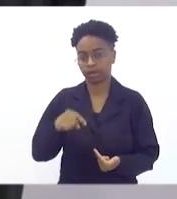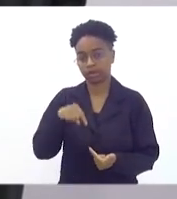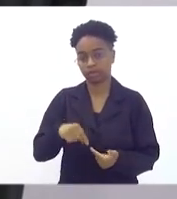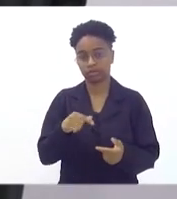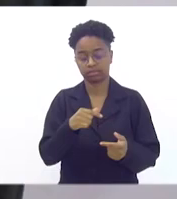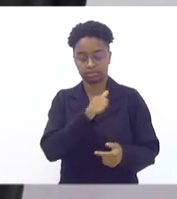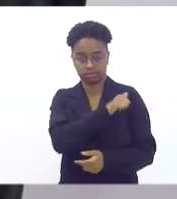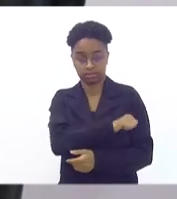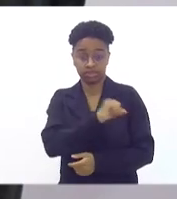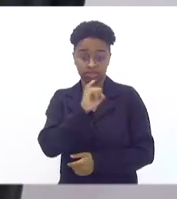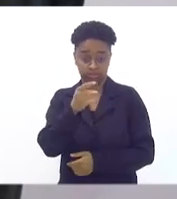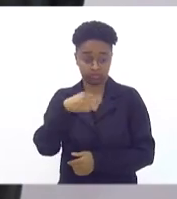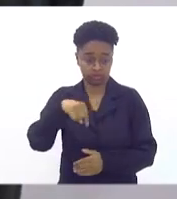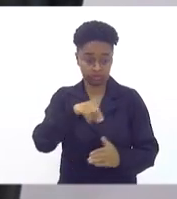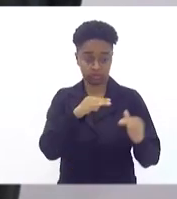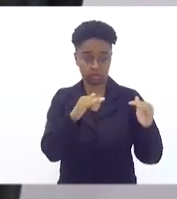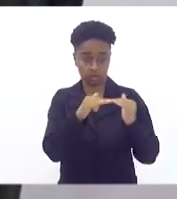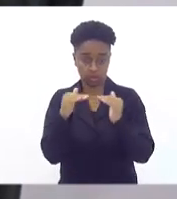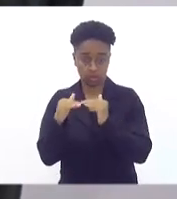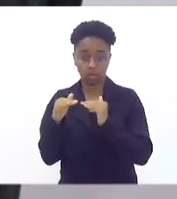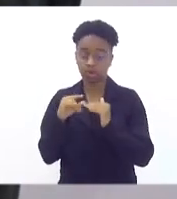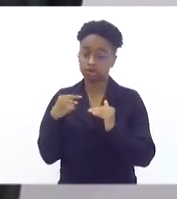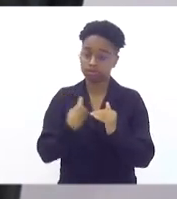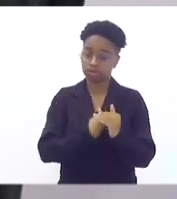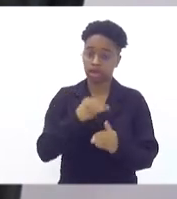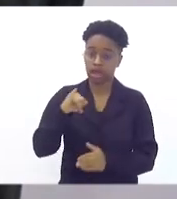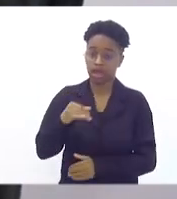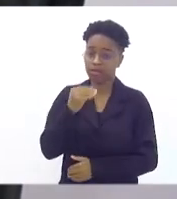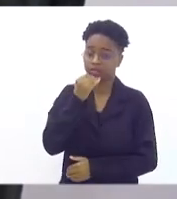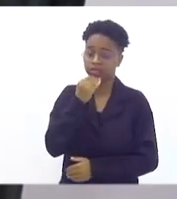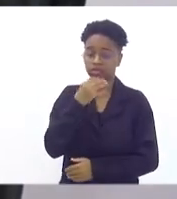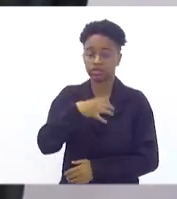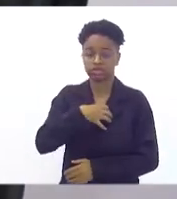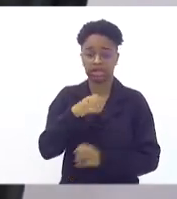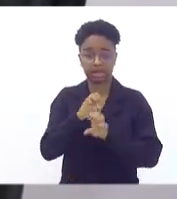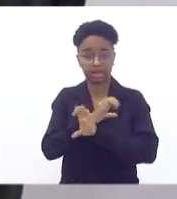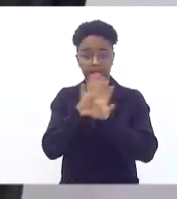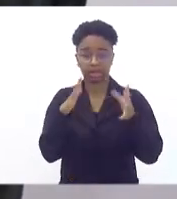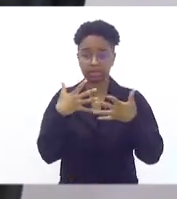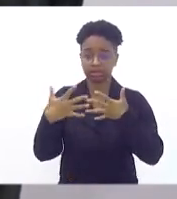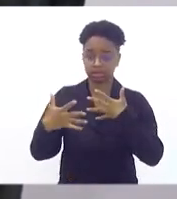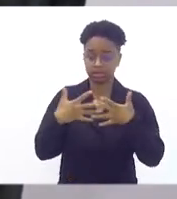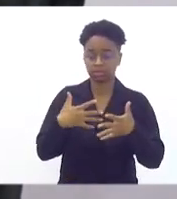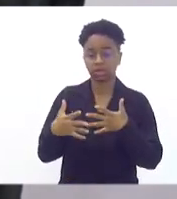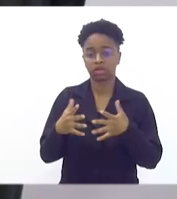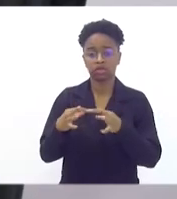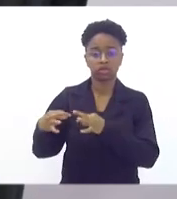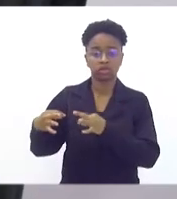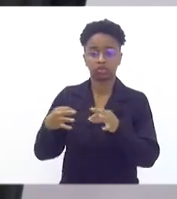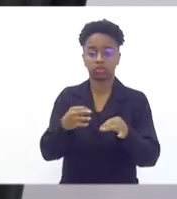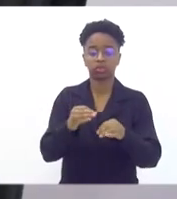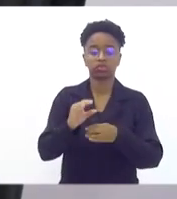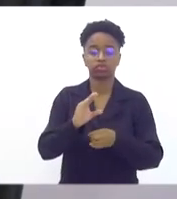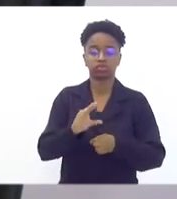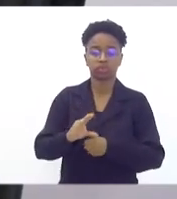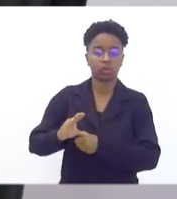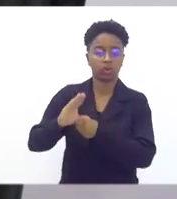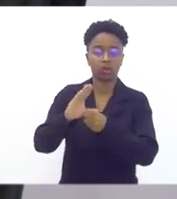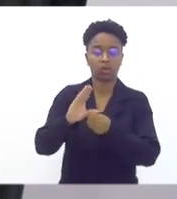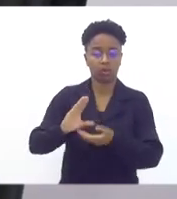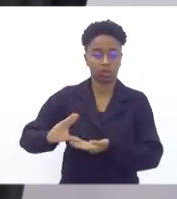você assim compreenderem a gente pode aproveitar aqui de forma mais clara transparente democrática que os conselheiros aqui presentes possam